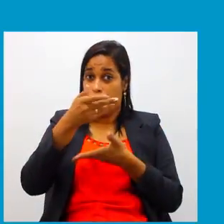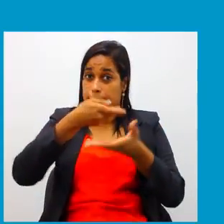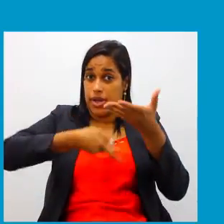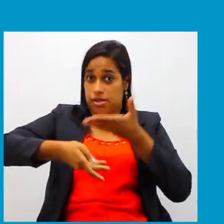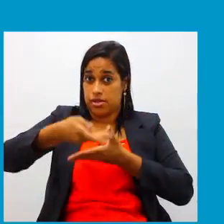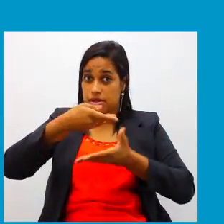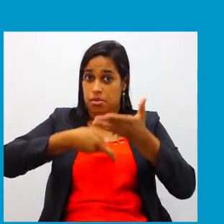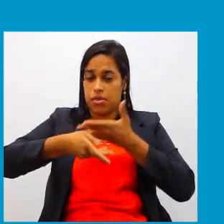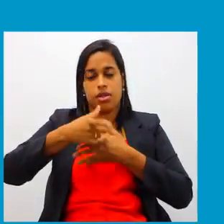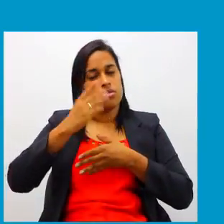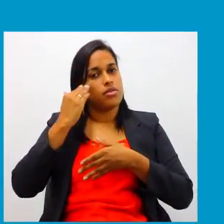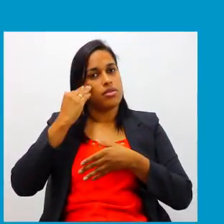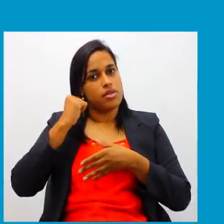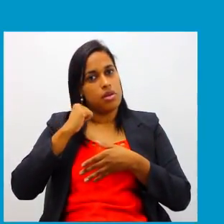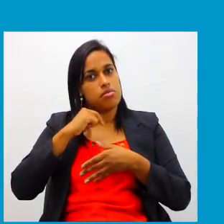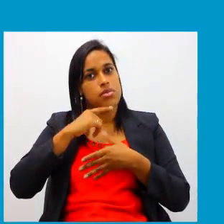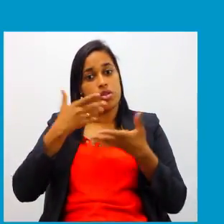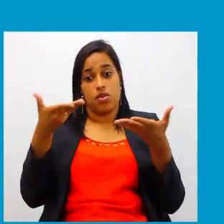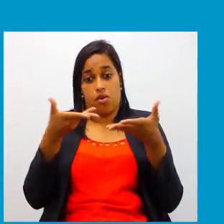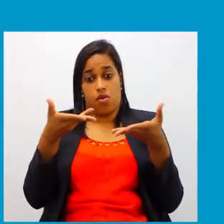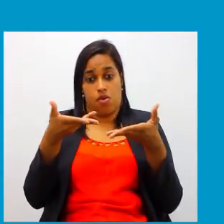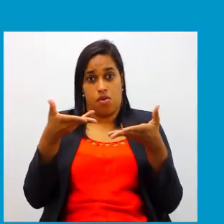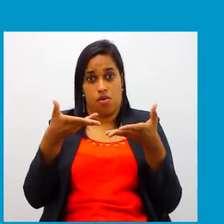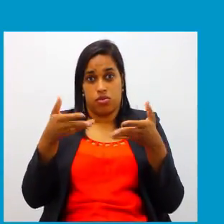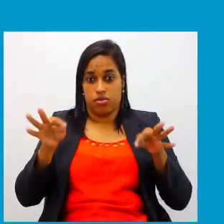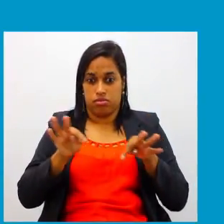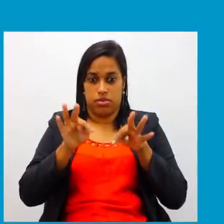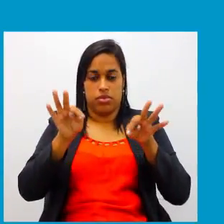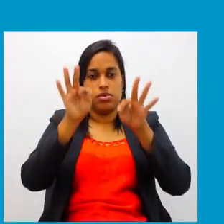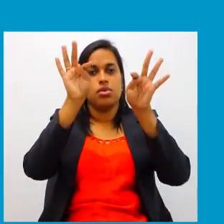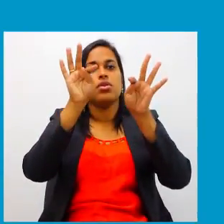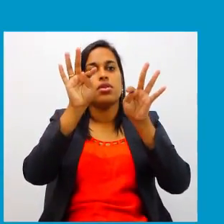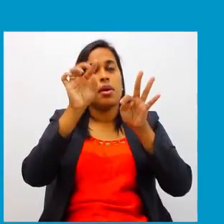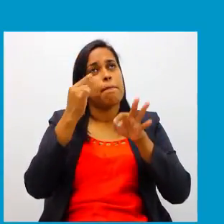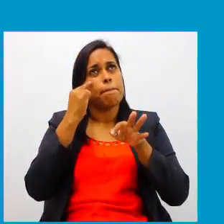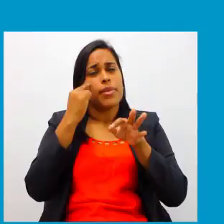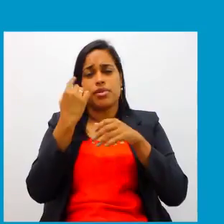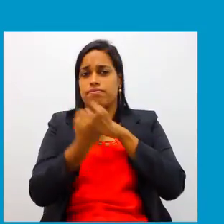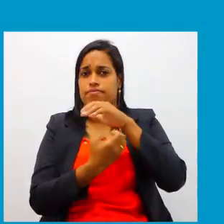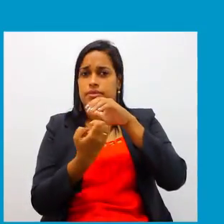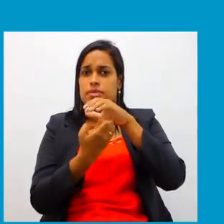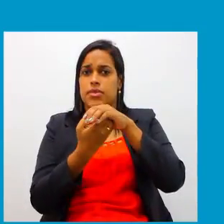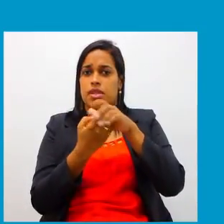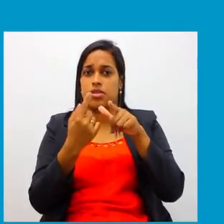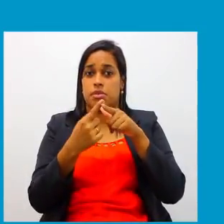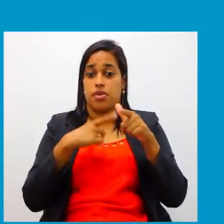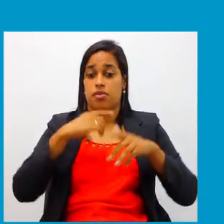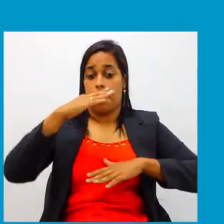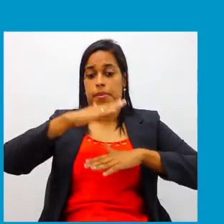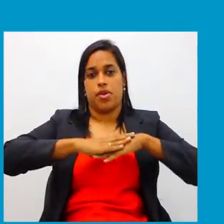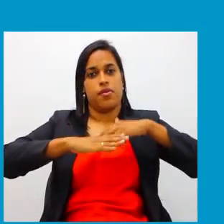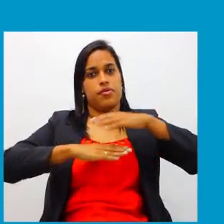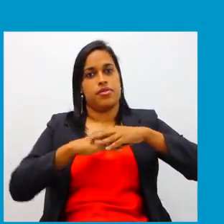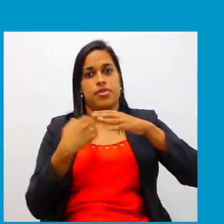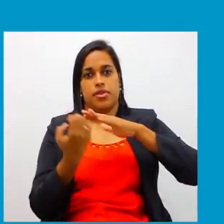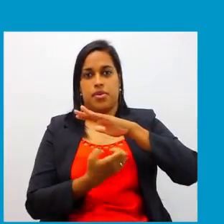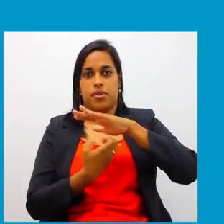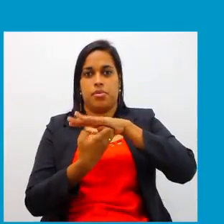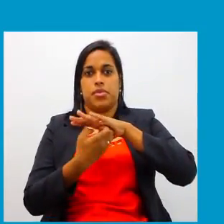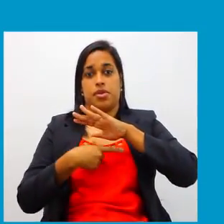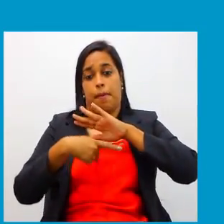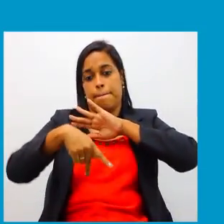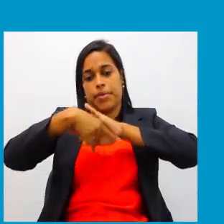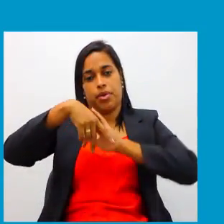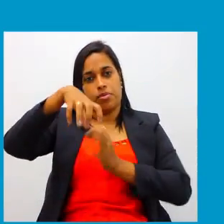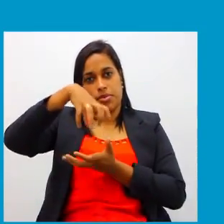das redes sociais, mas elas precisam ser pensadas também do ponto de vista das empresas, né? Você vai ser funcionário das empresas, você vai